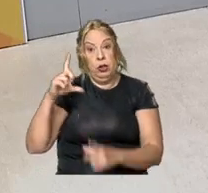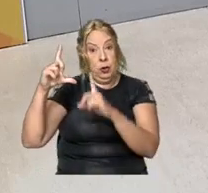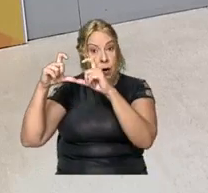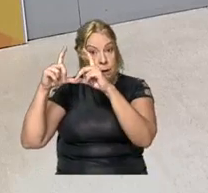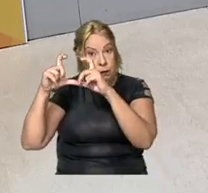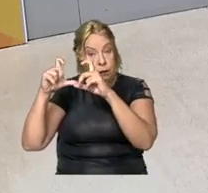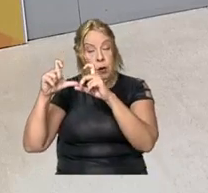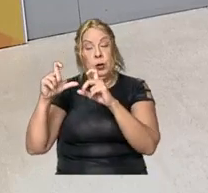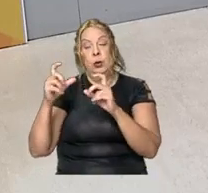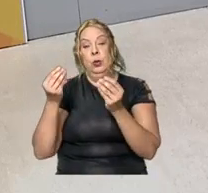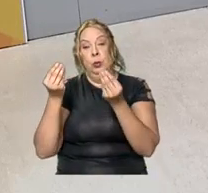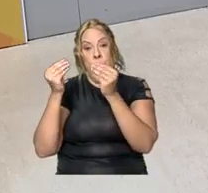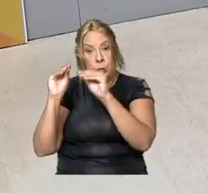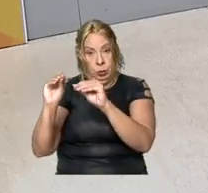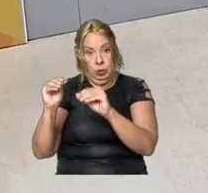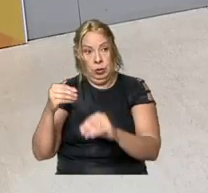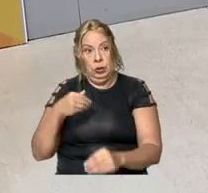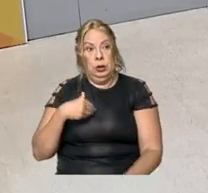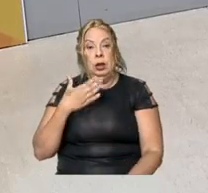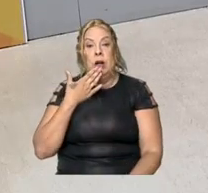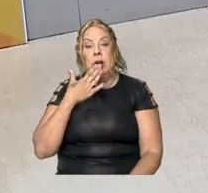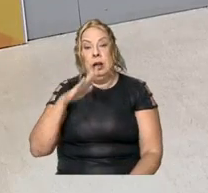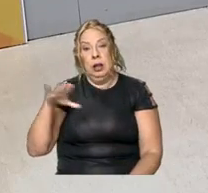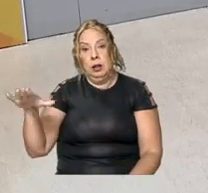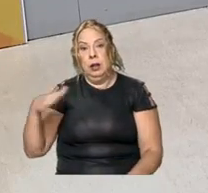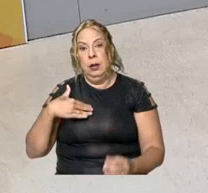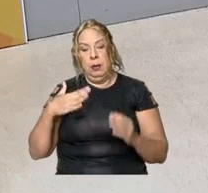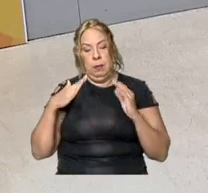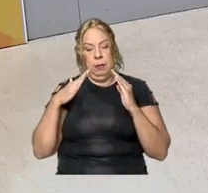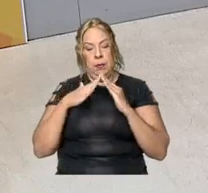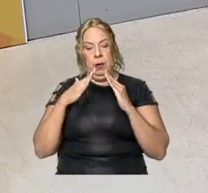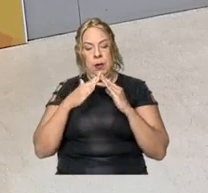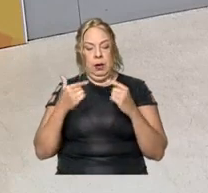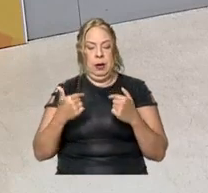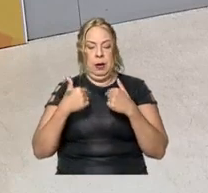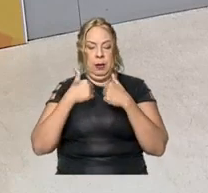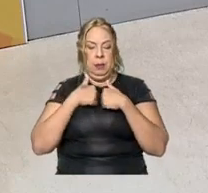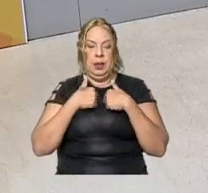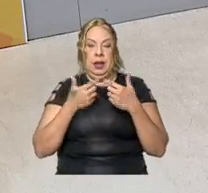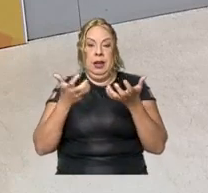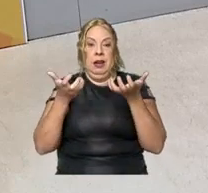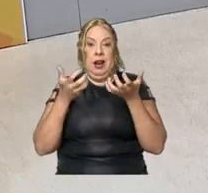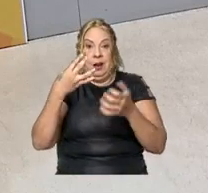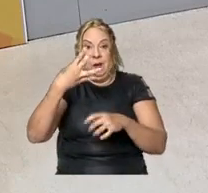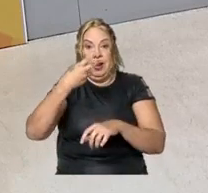ó. A criança que habita em mim deseja o quarto prêmio de presente.